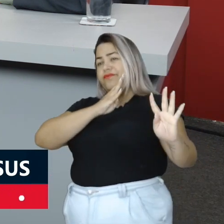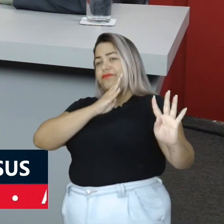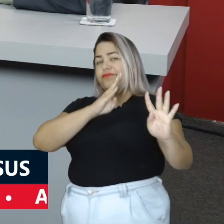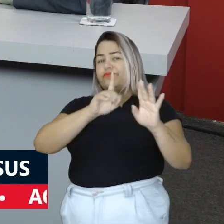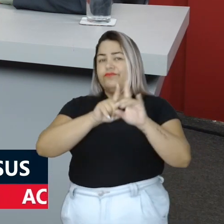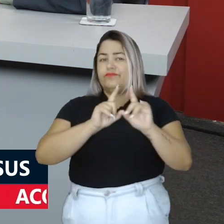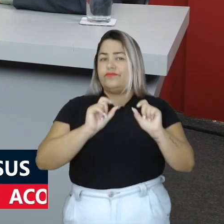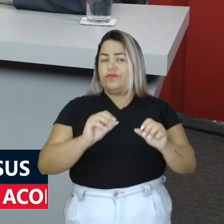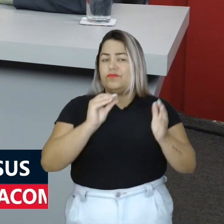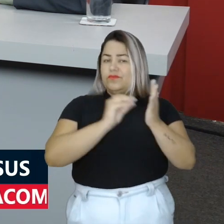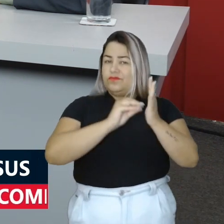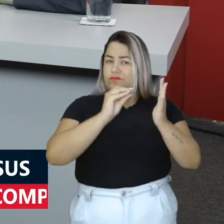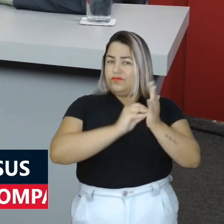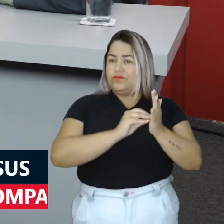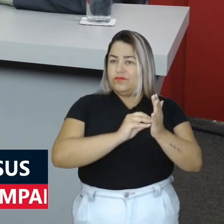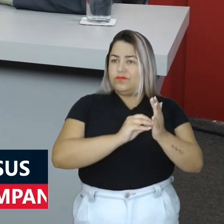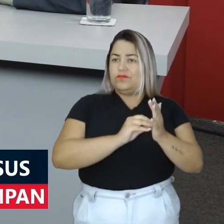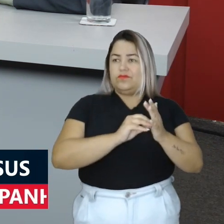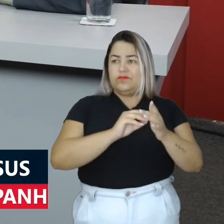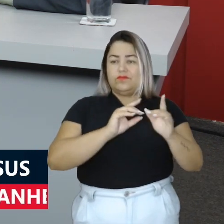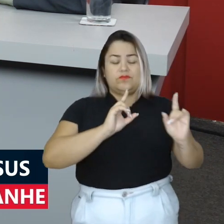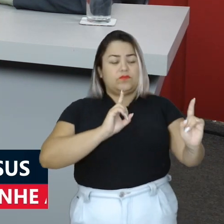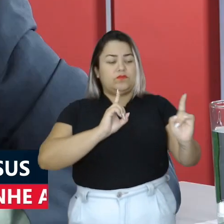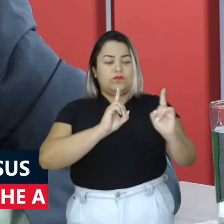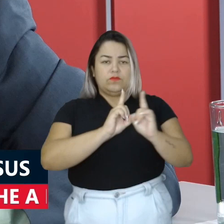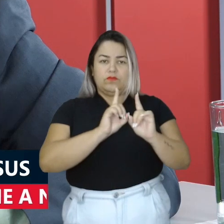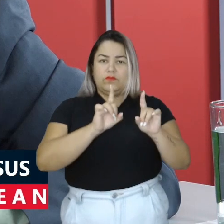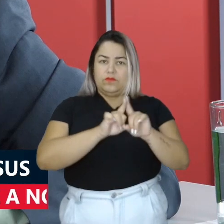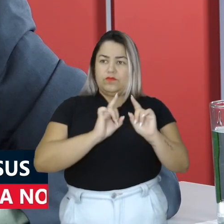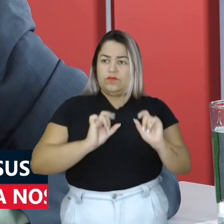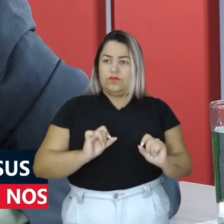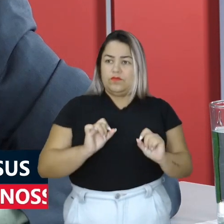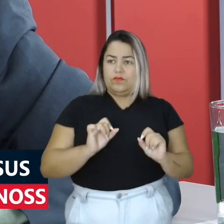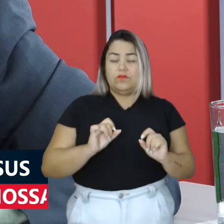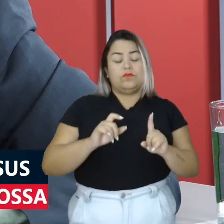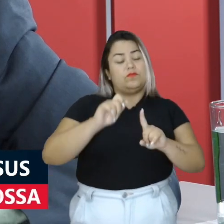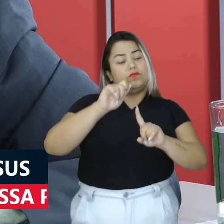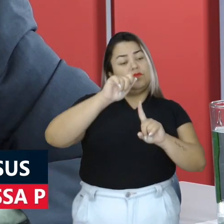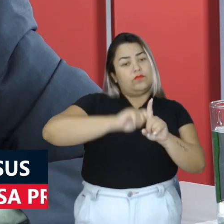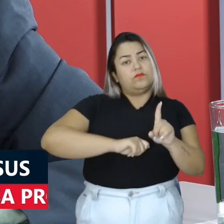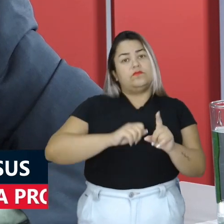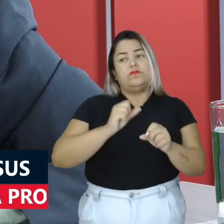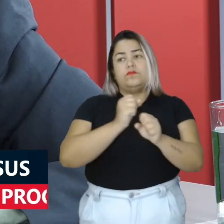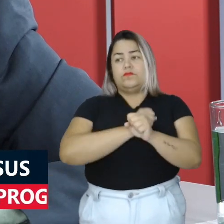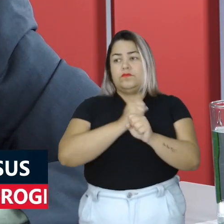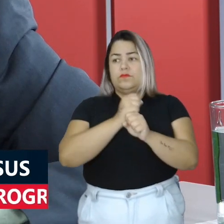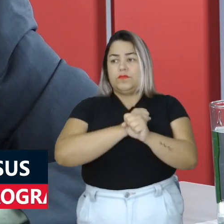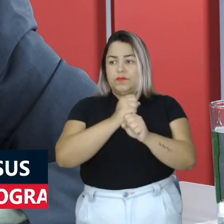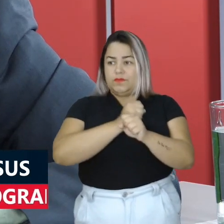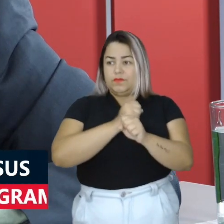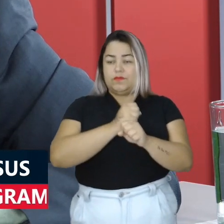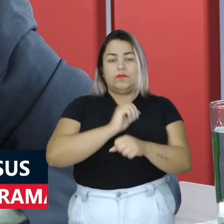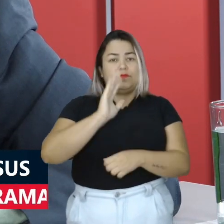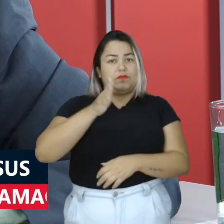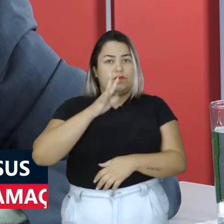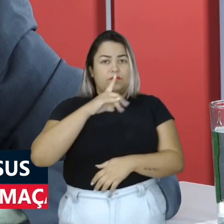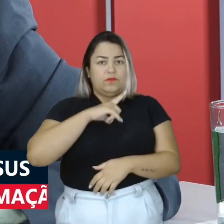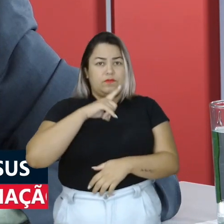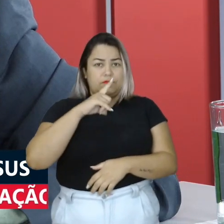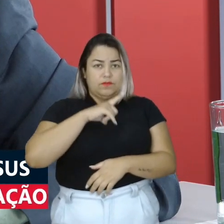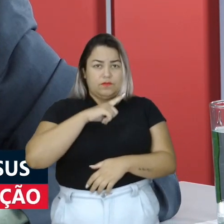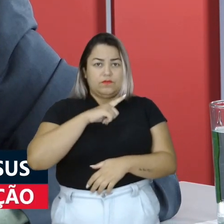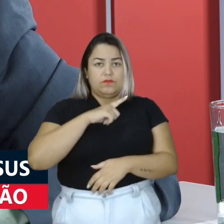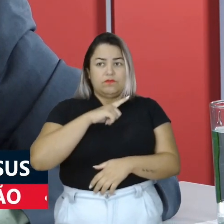falta de atendimento? O Ministério já, logo nos primeiros meses desse ano, isso já tinha sido apontado na